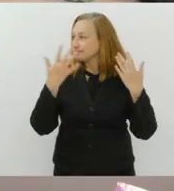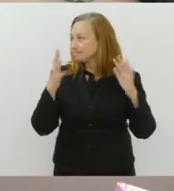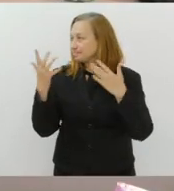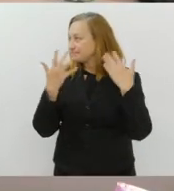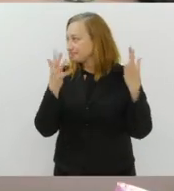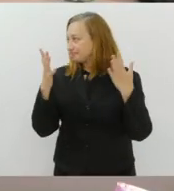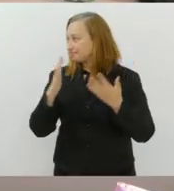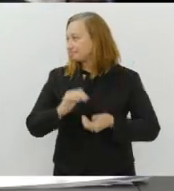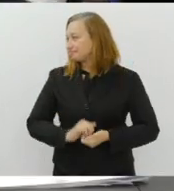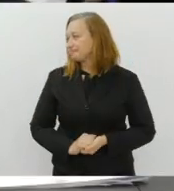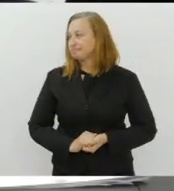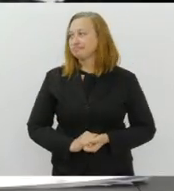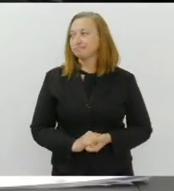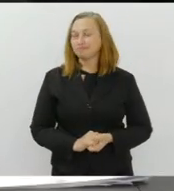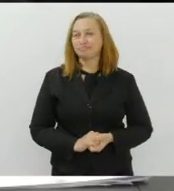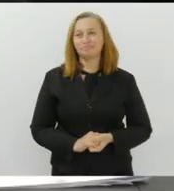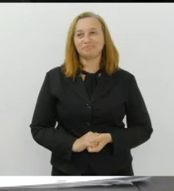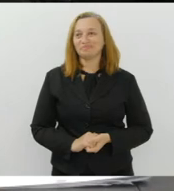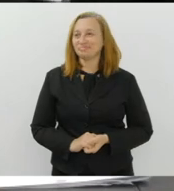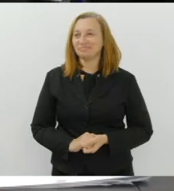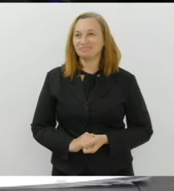Muito obrigado, doutor Márcio.